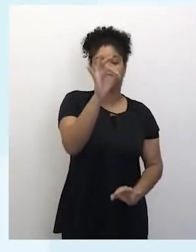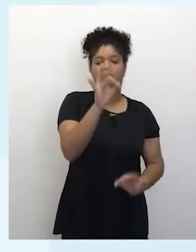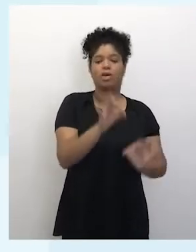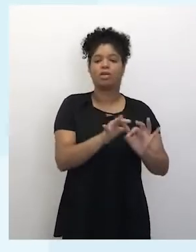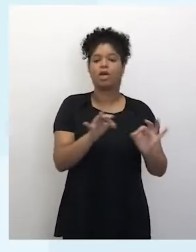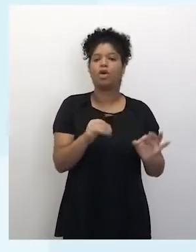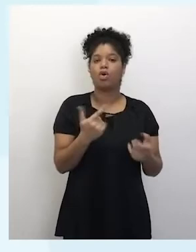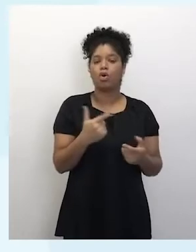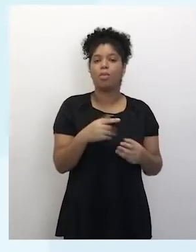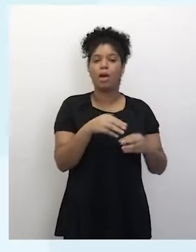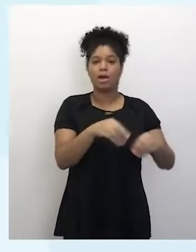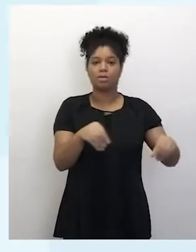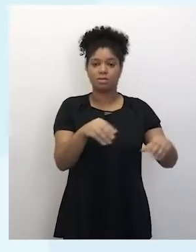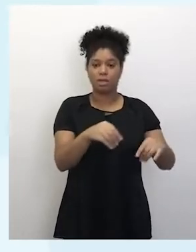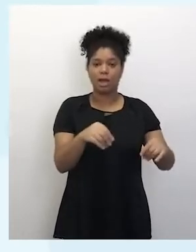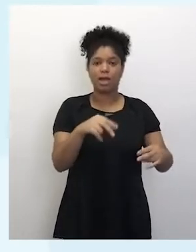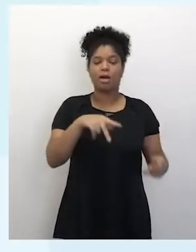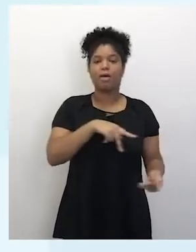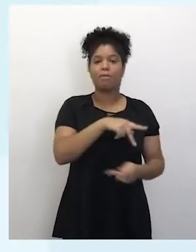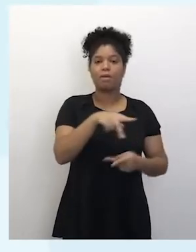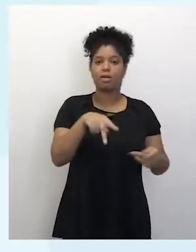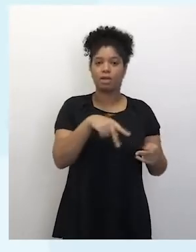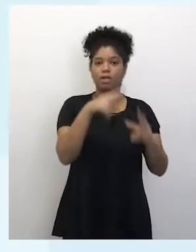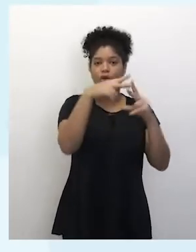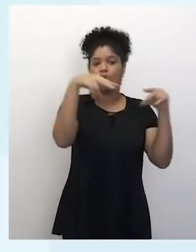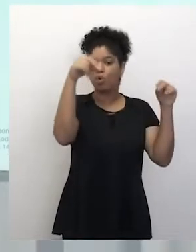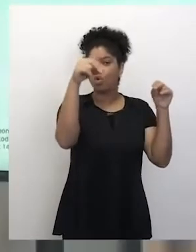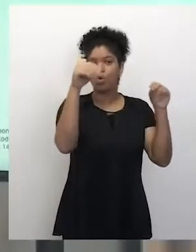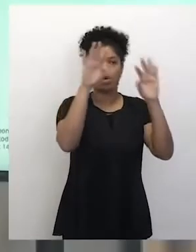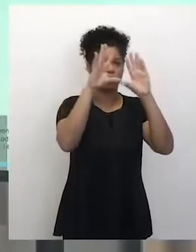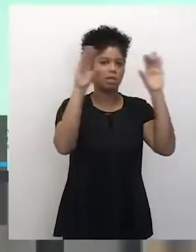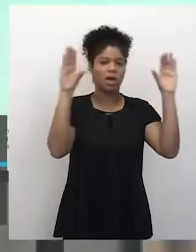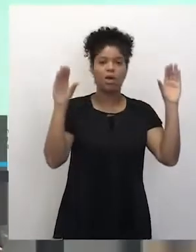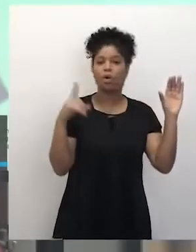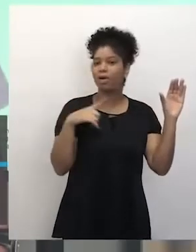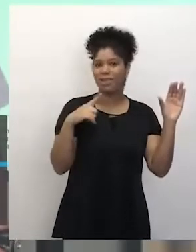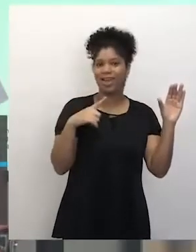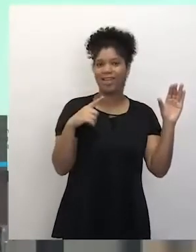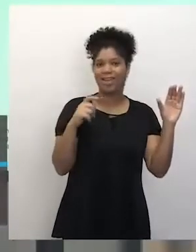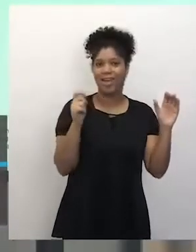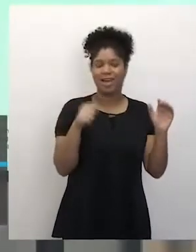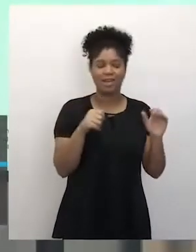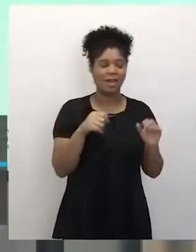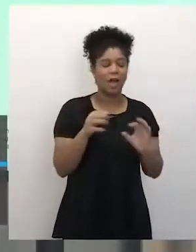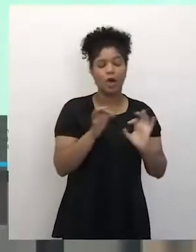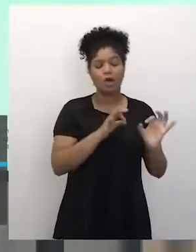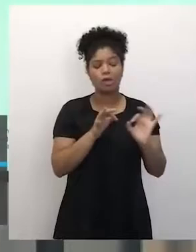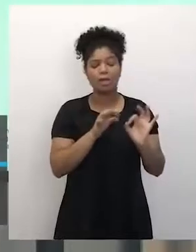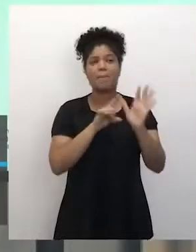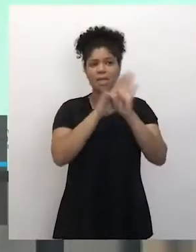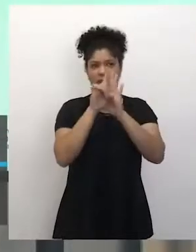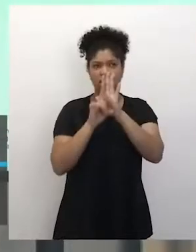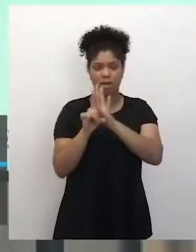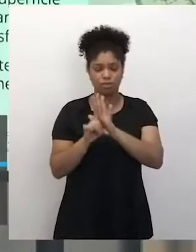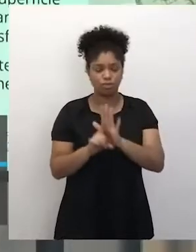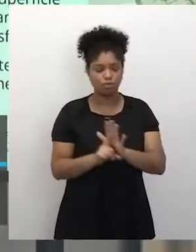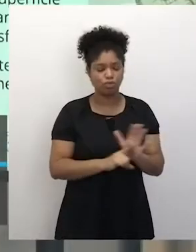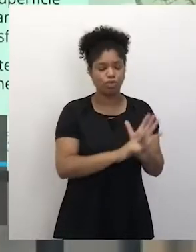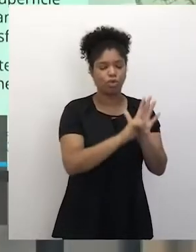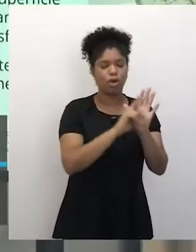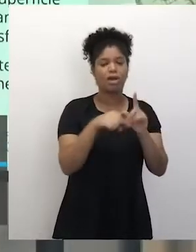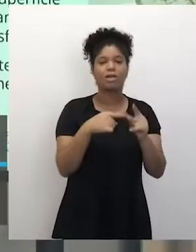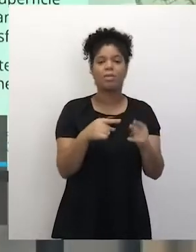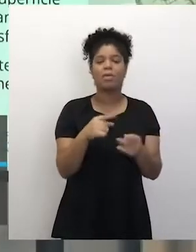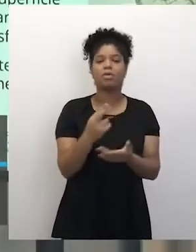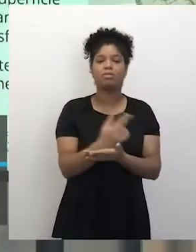Terra, planeta, Lua, céu e etc. E sempre lembrando, né, o formato da Terra, né, colocando para o